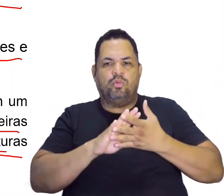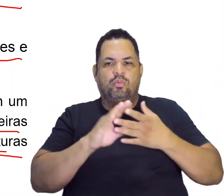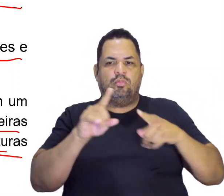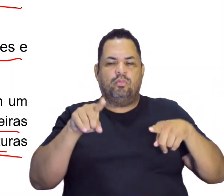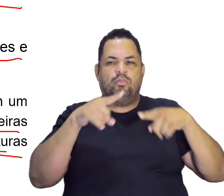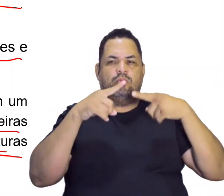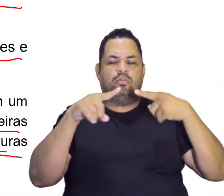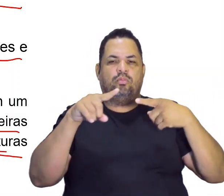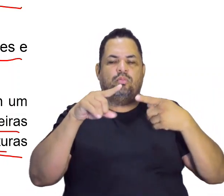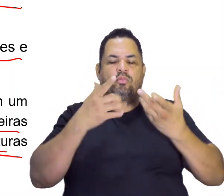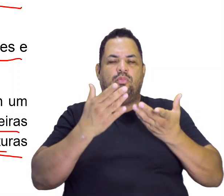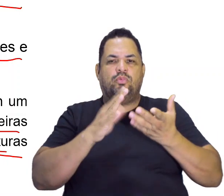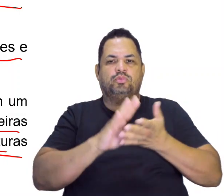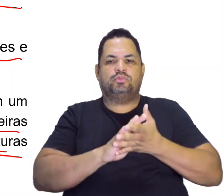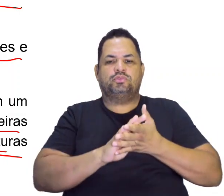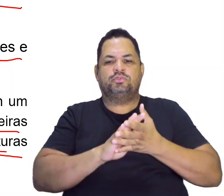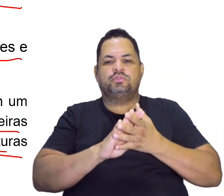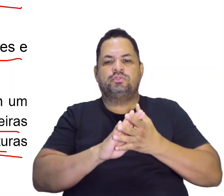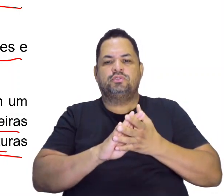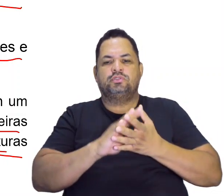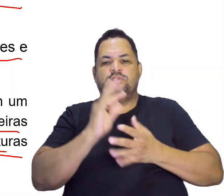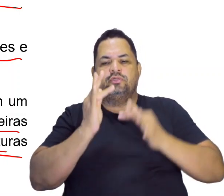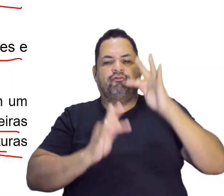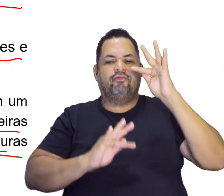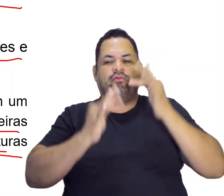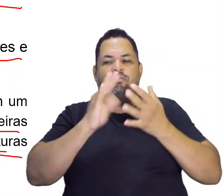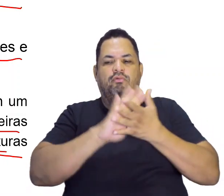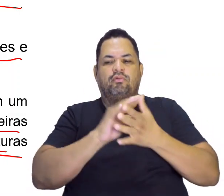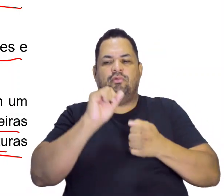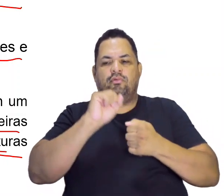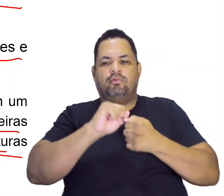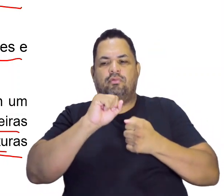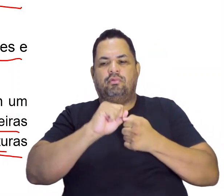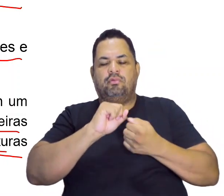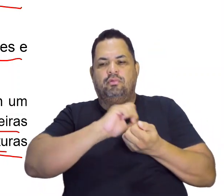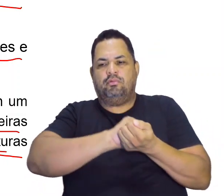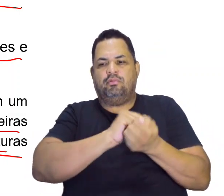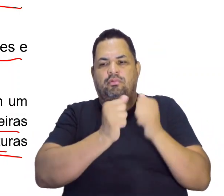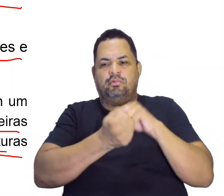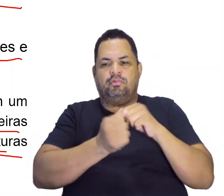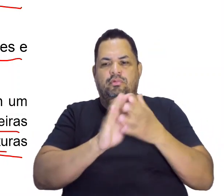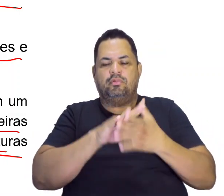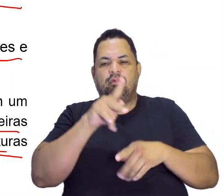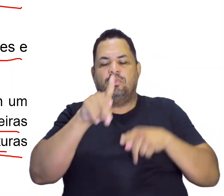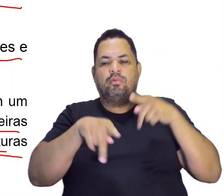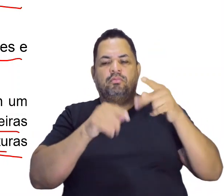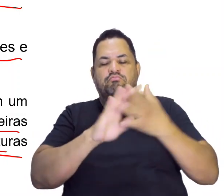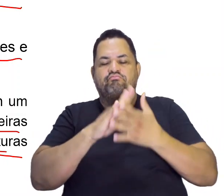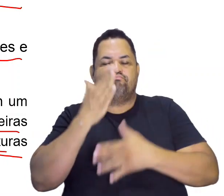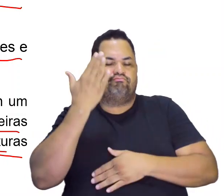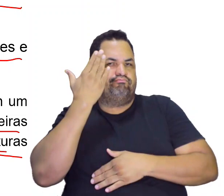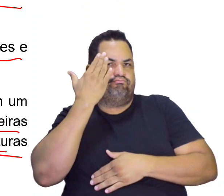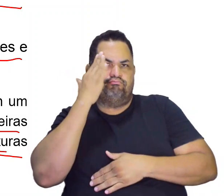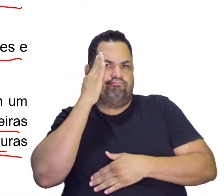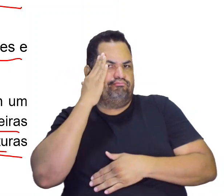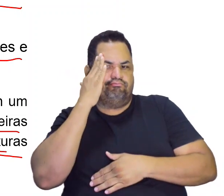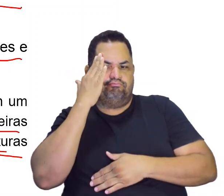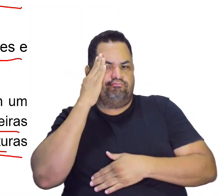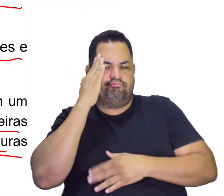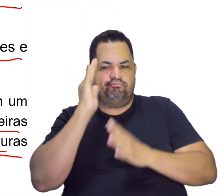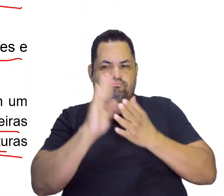uma adaptação. E o povo não entendeu, o povo não gostou